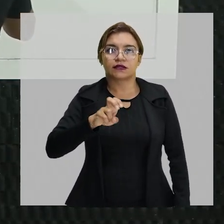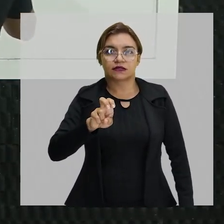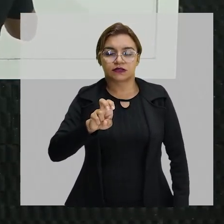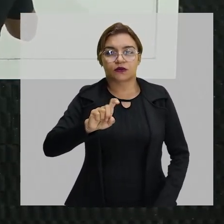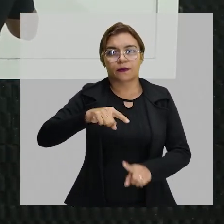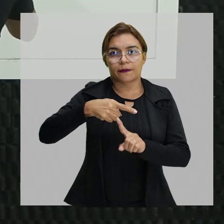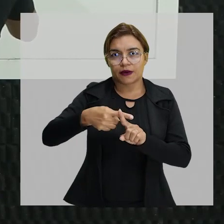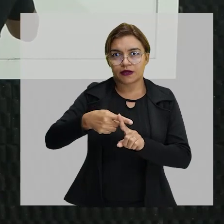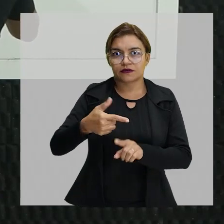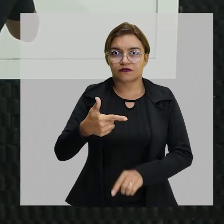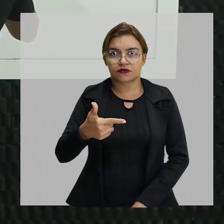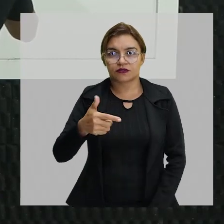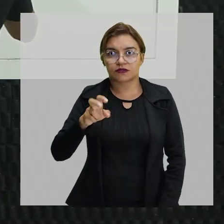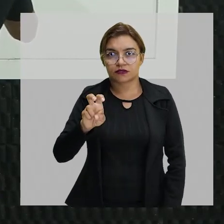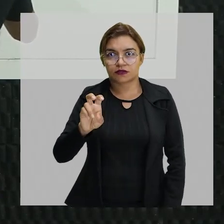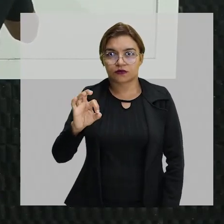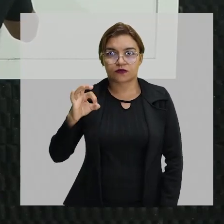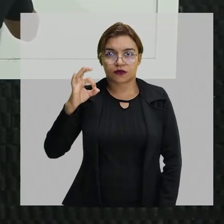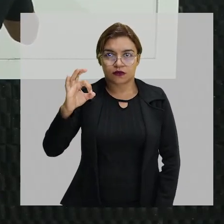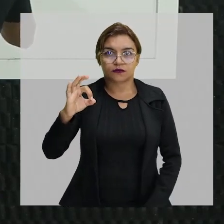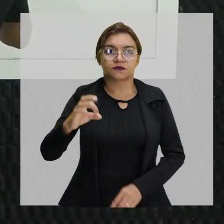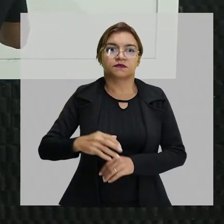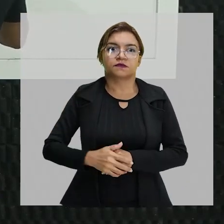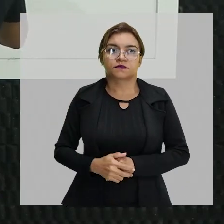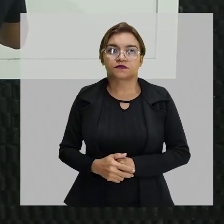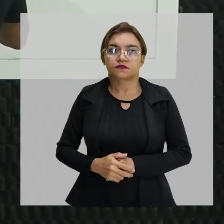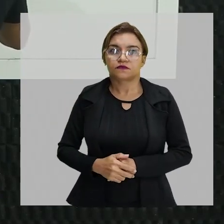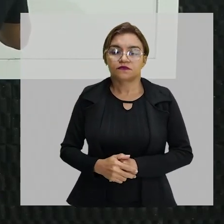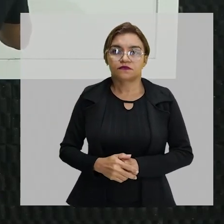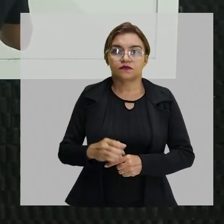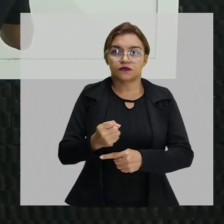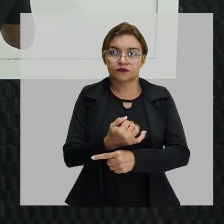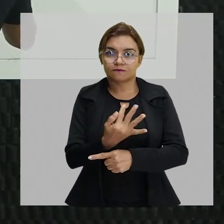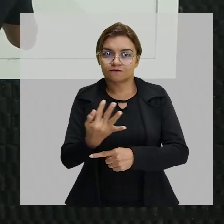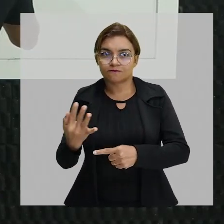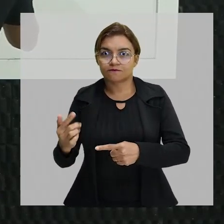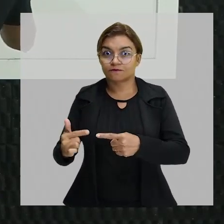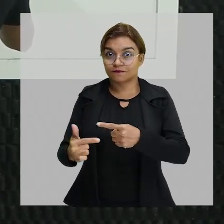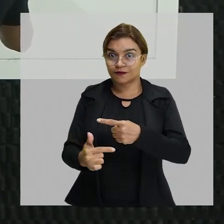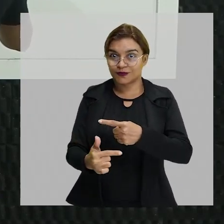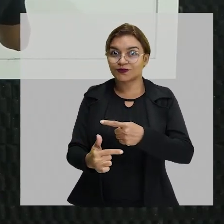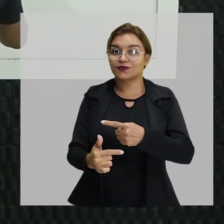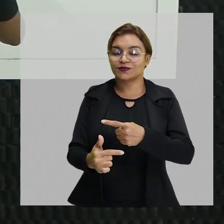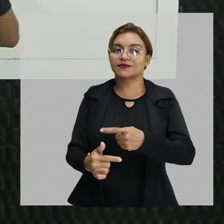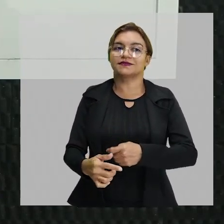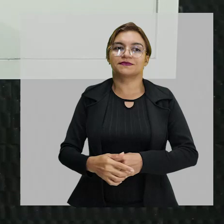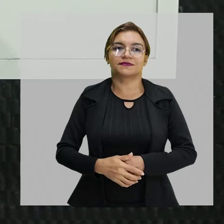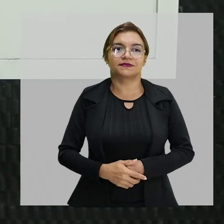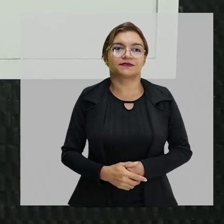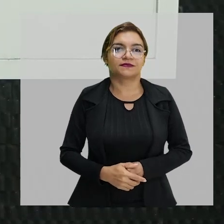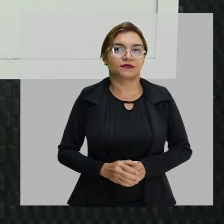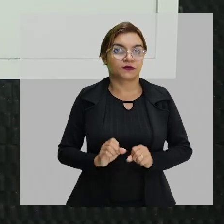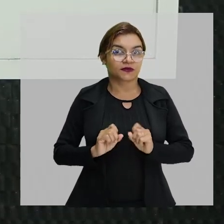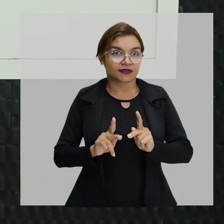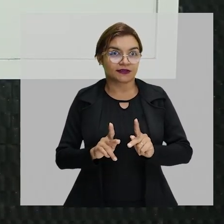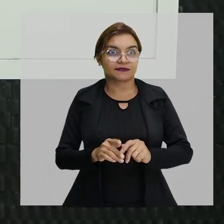mais 25 graus. Isso aqui dividido por 2,